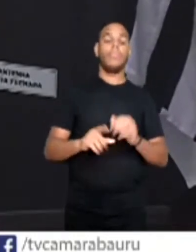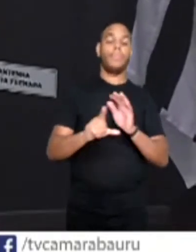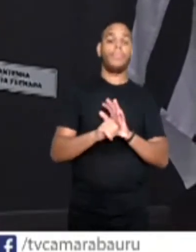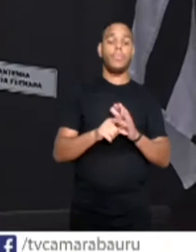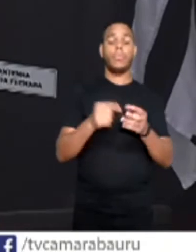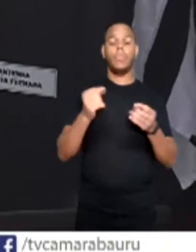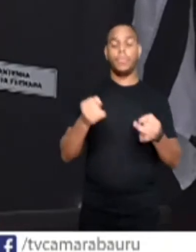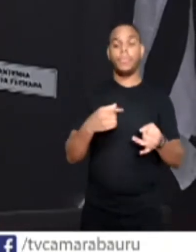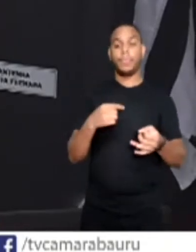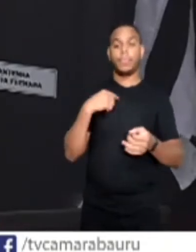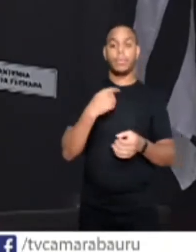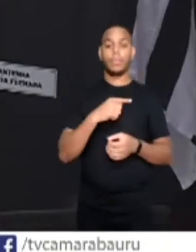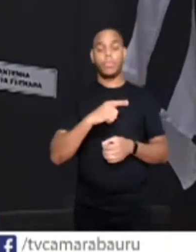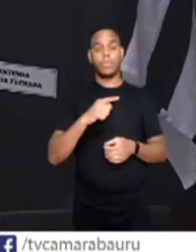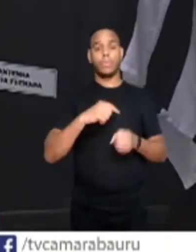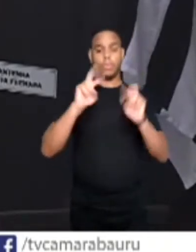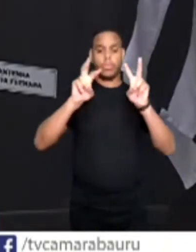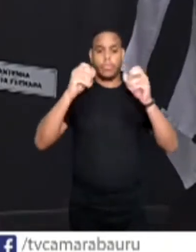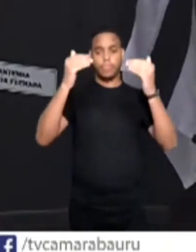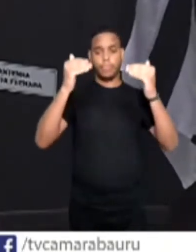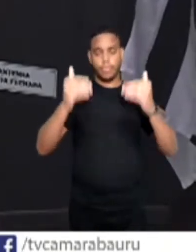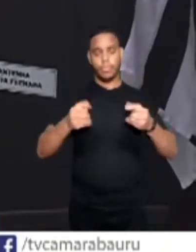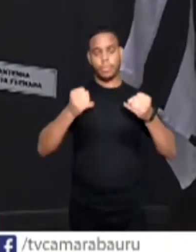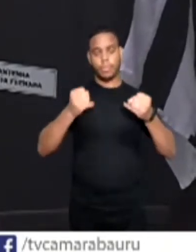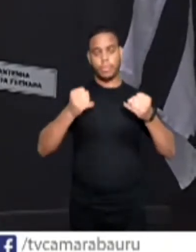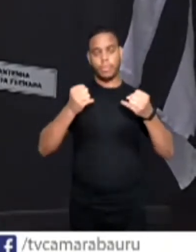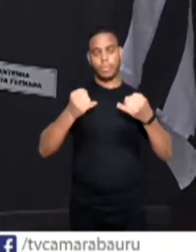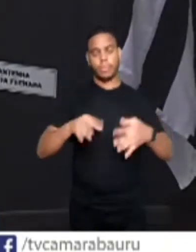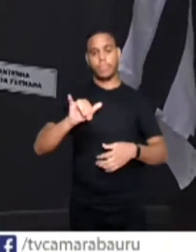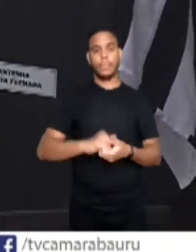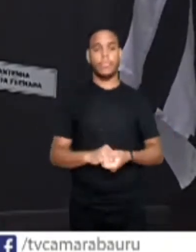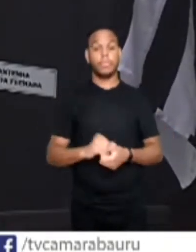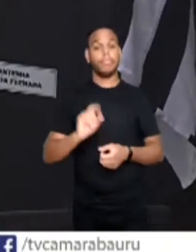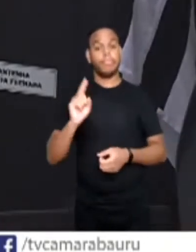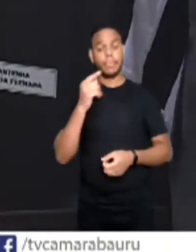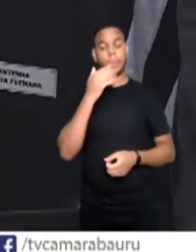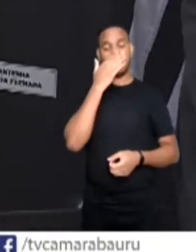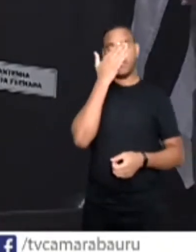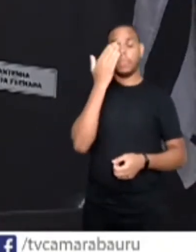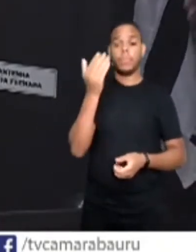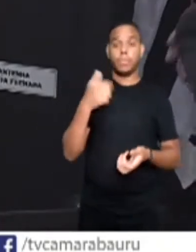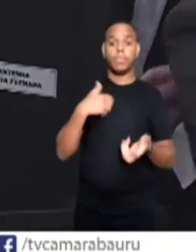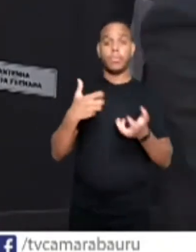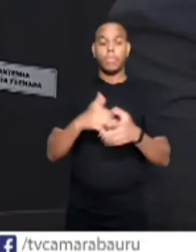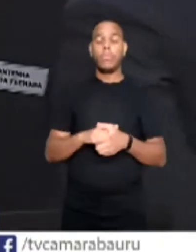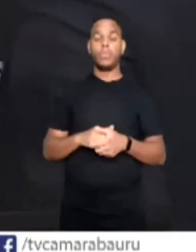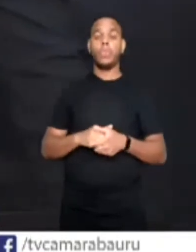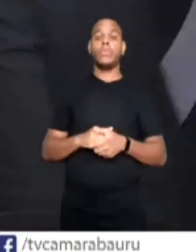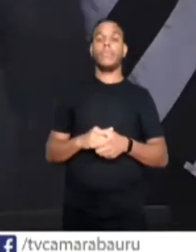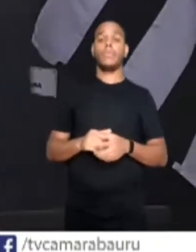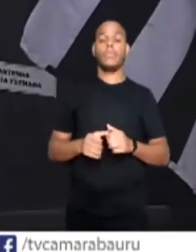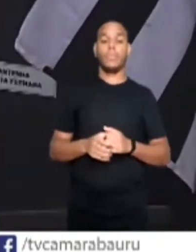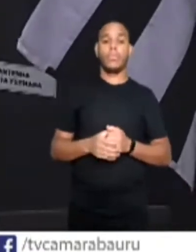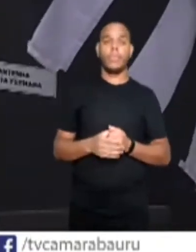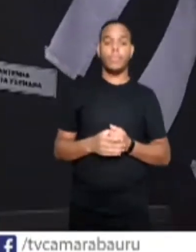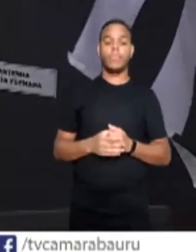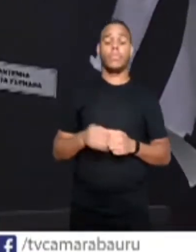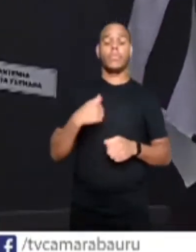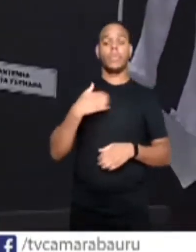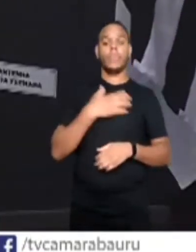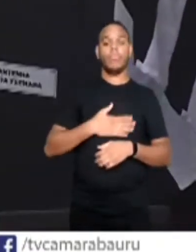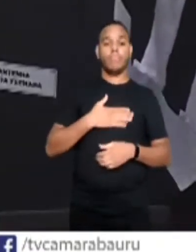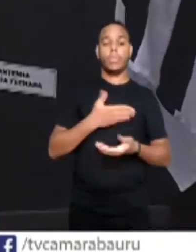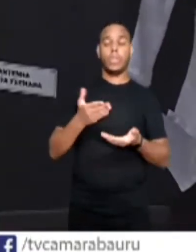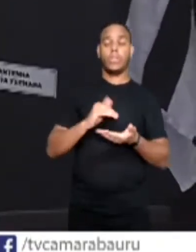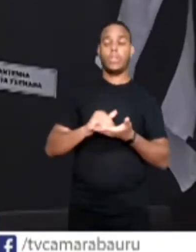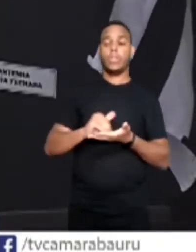temos alguns assuntos a ser tratados. Primeiramente, senhor presidente, quero aqui também, é uma satisfação ter aqui o nosso secretário municipal